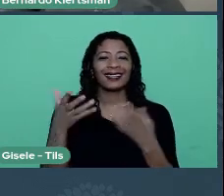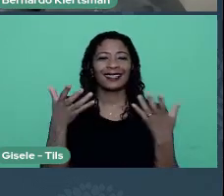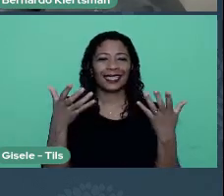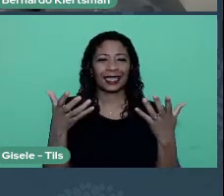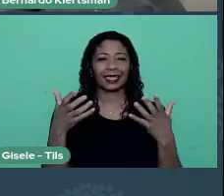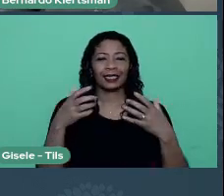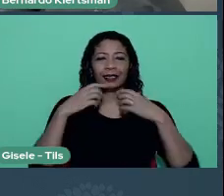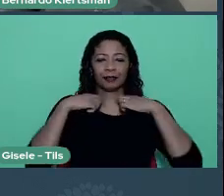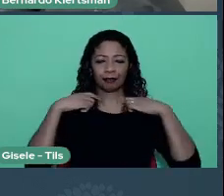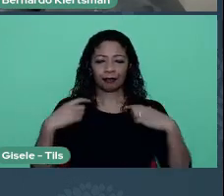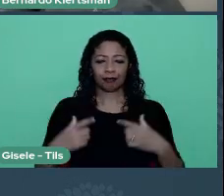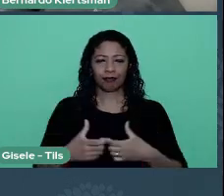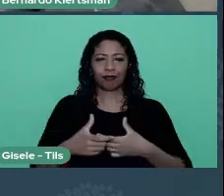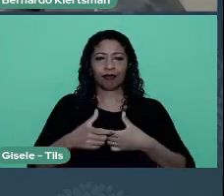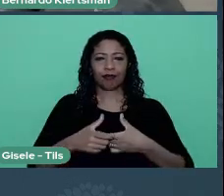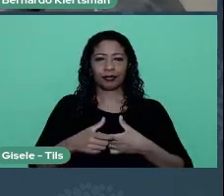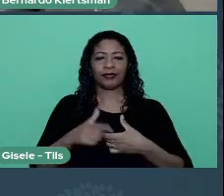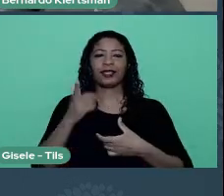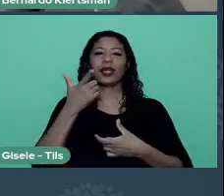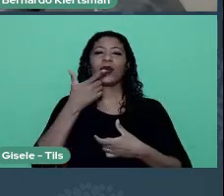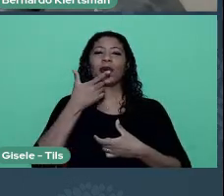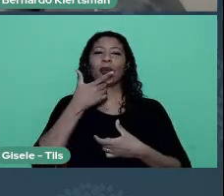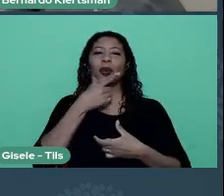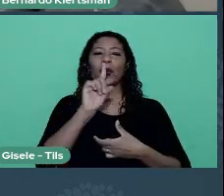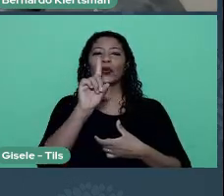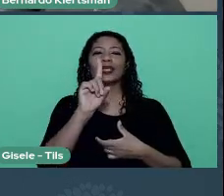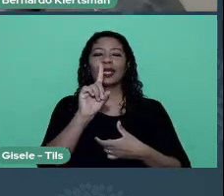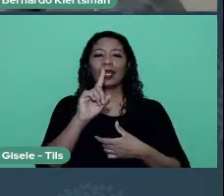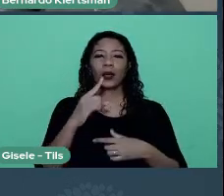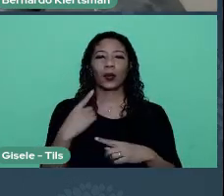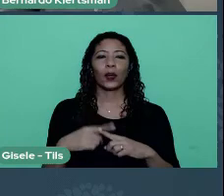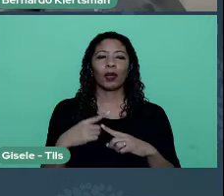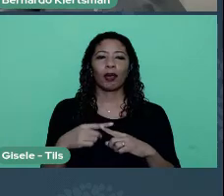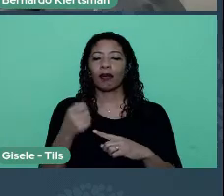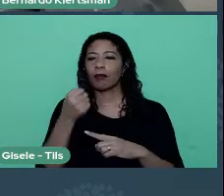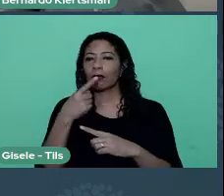as medalhas que ele conseguiu depois de um tratamento